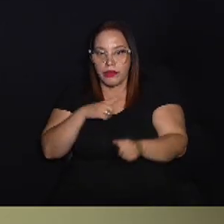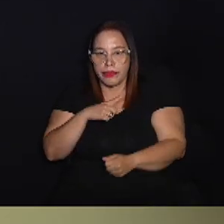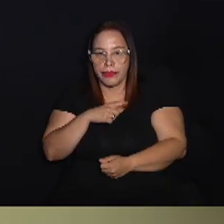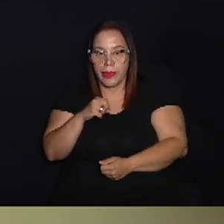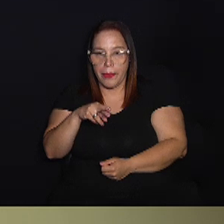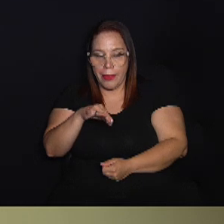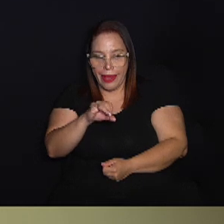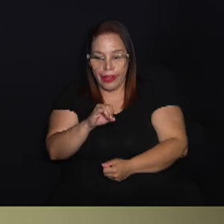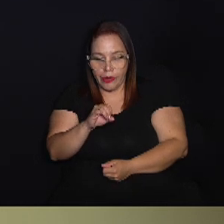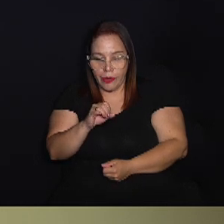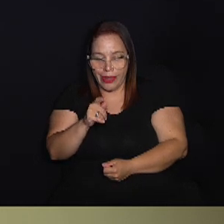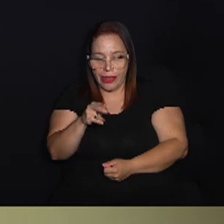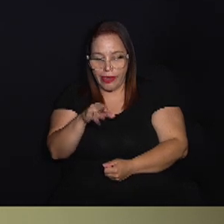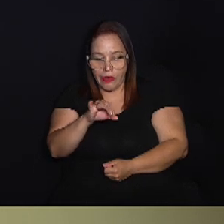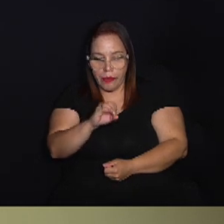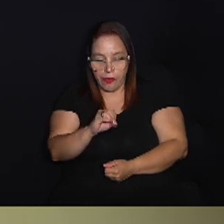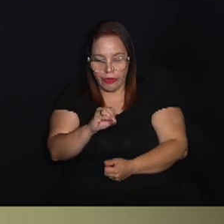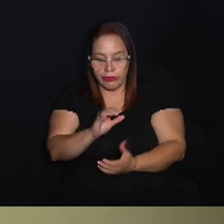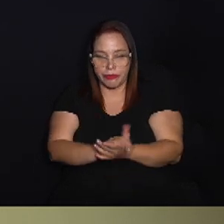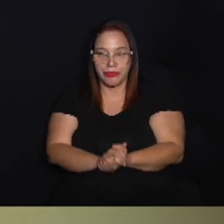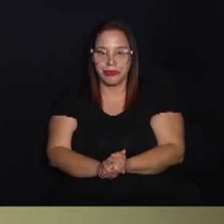Mário Graven Borges, que é o